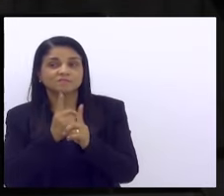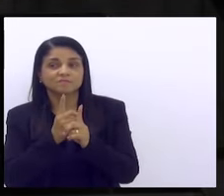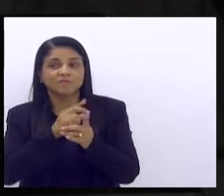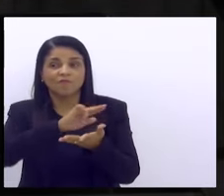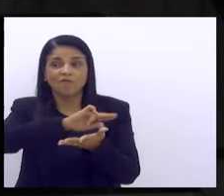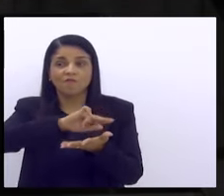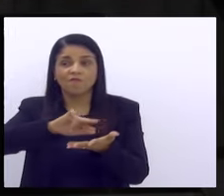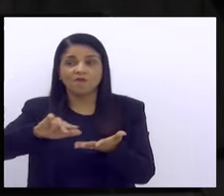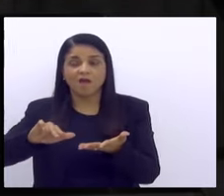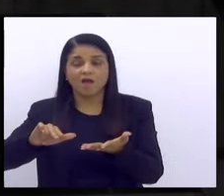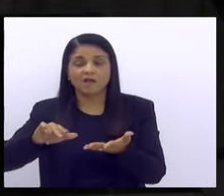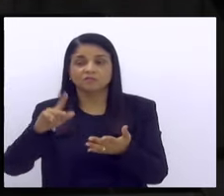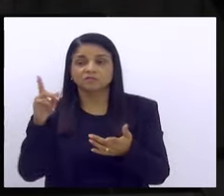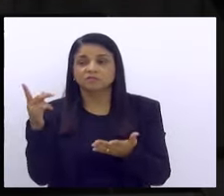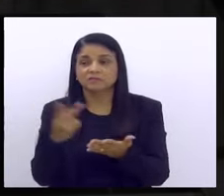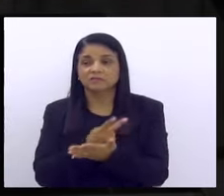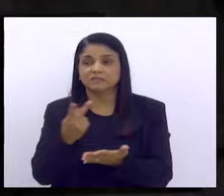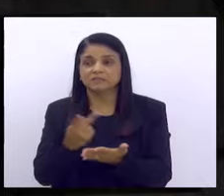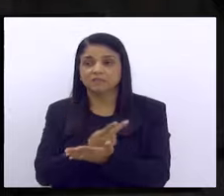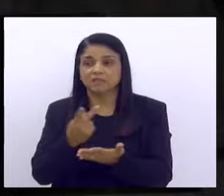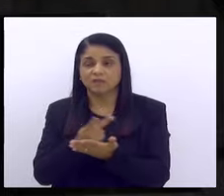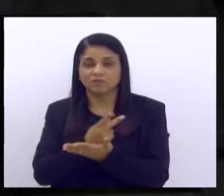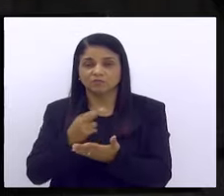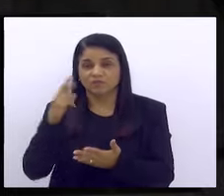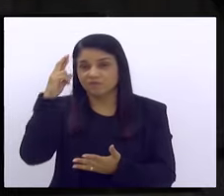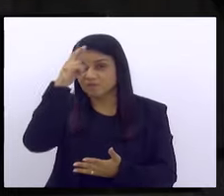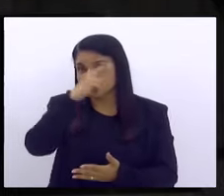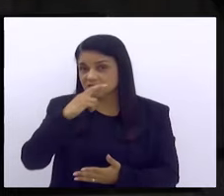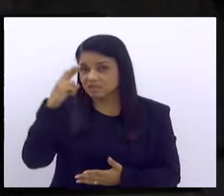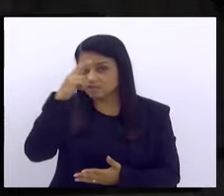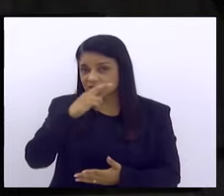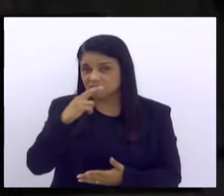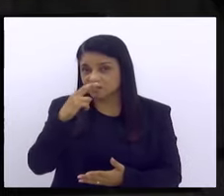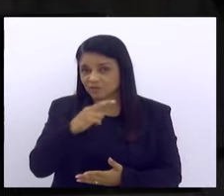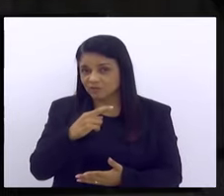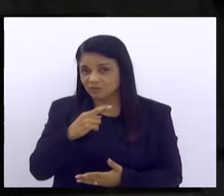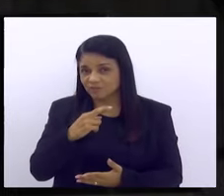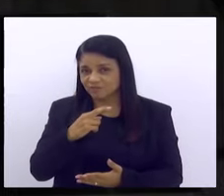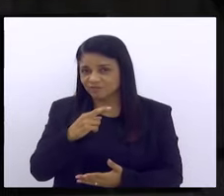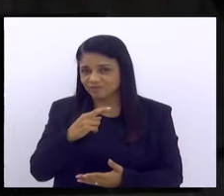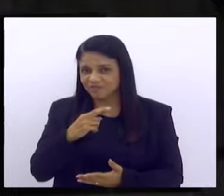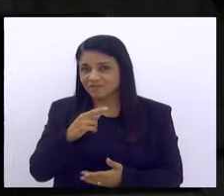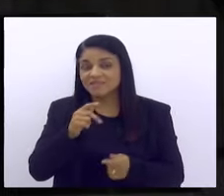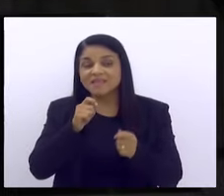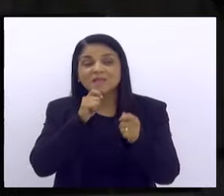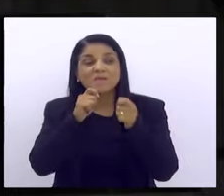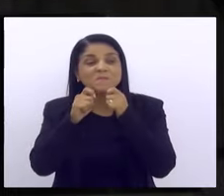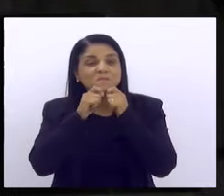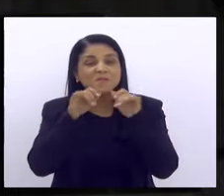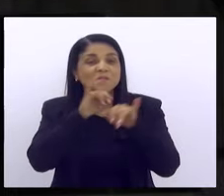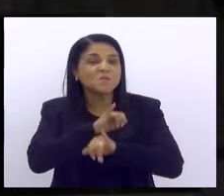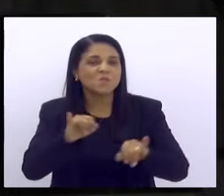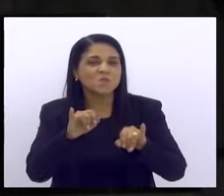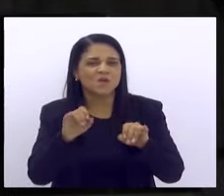diversas irregularidades ao longo de todas as fiscalizações e eu não vi a grande imprensa noticiar nada. Eu não vi